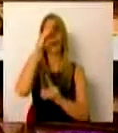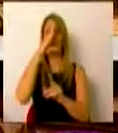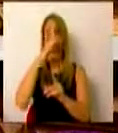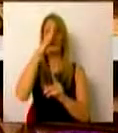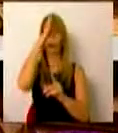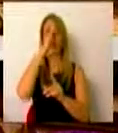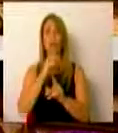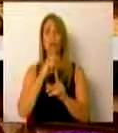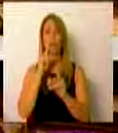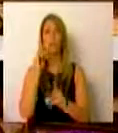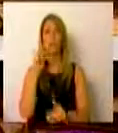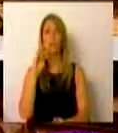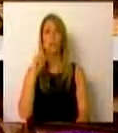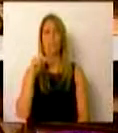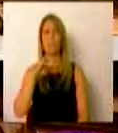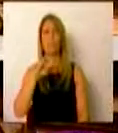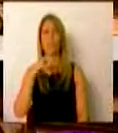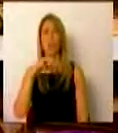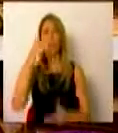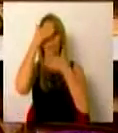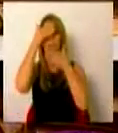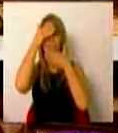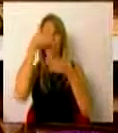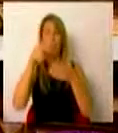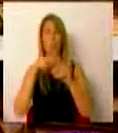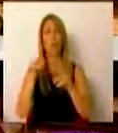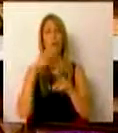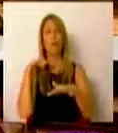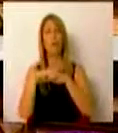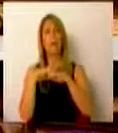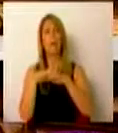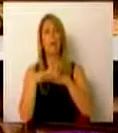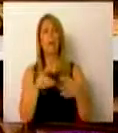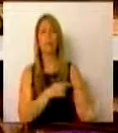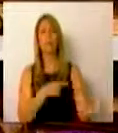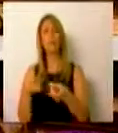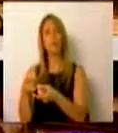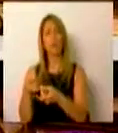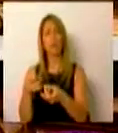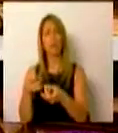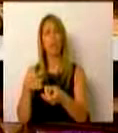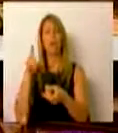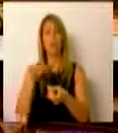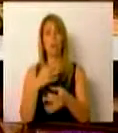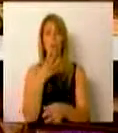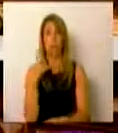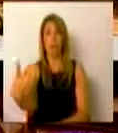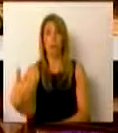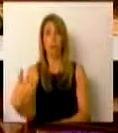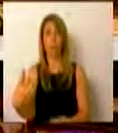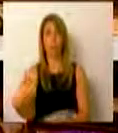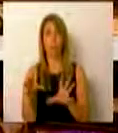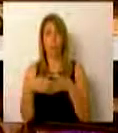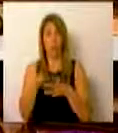à perigosidade dos atores não estatais, nomeadamente as redes terroristas, mas também os terroristas individuais ou individualmente